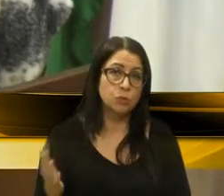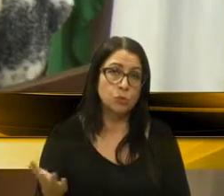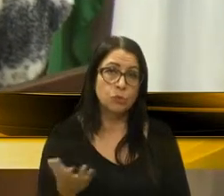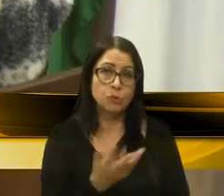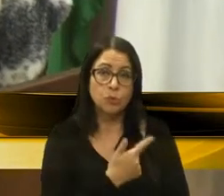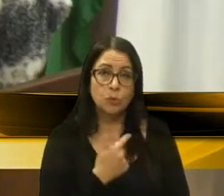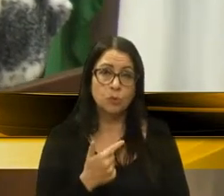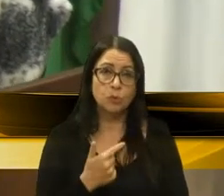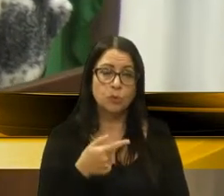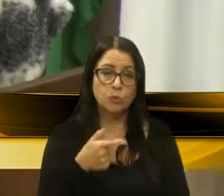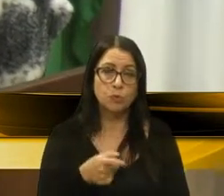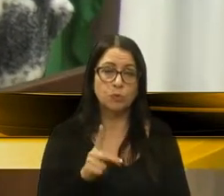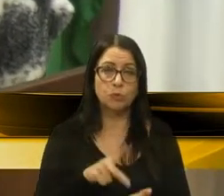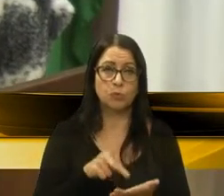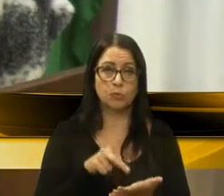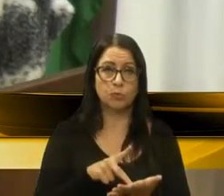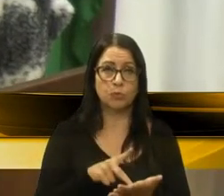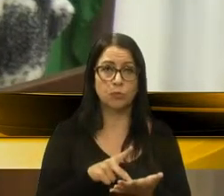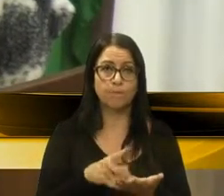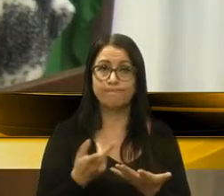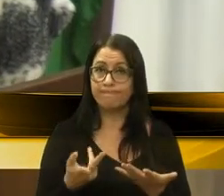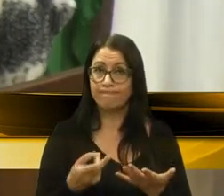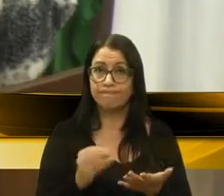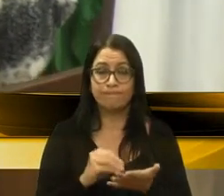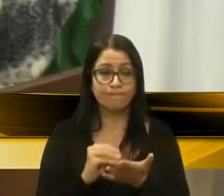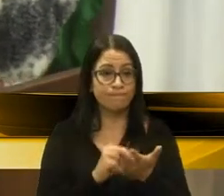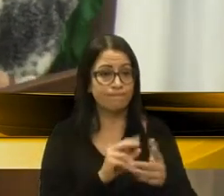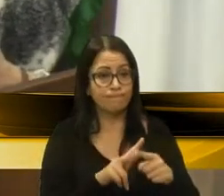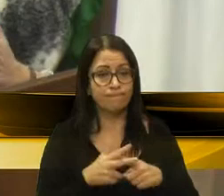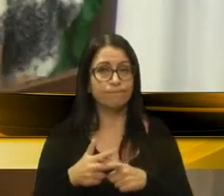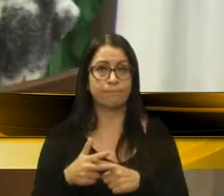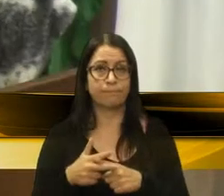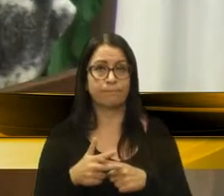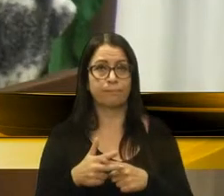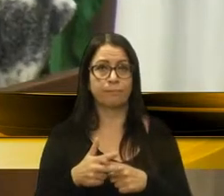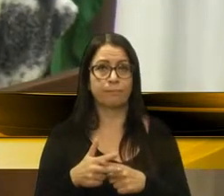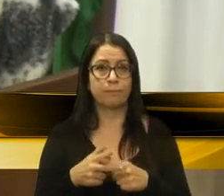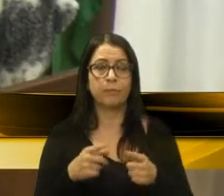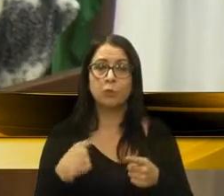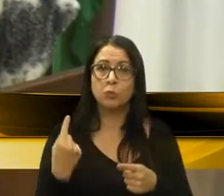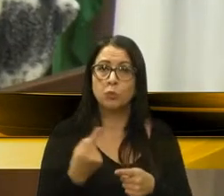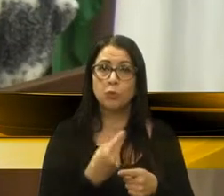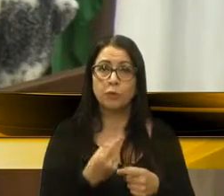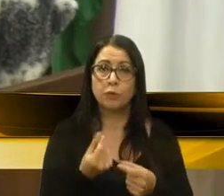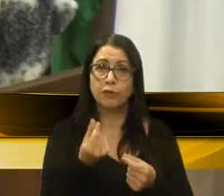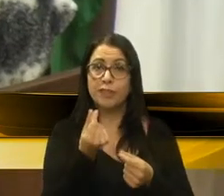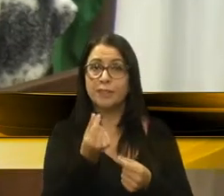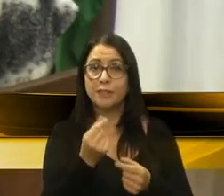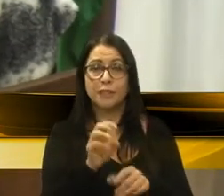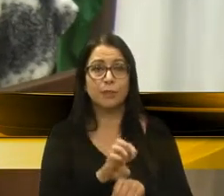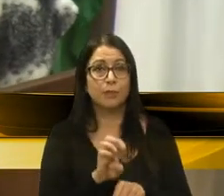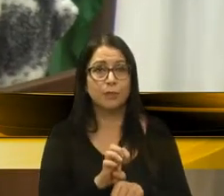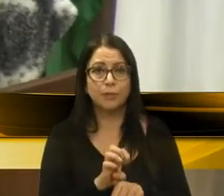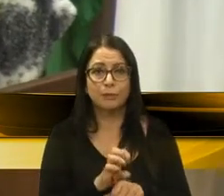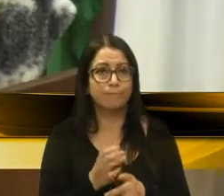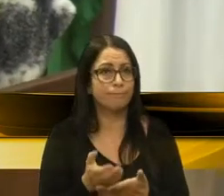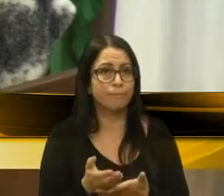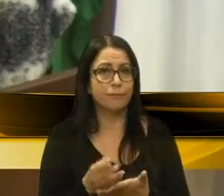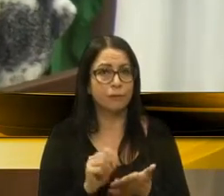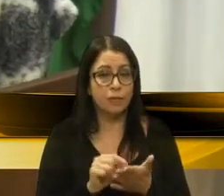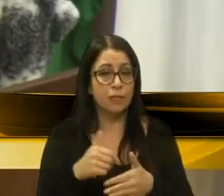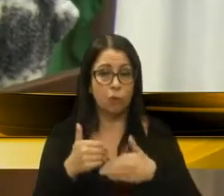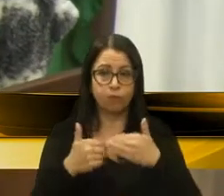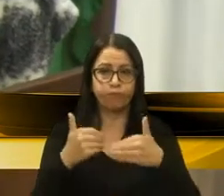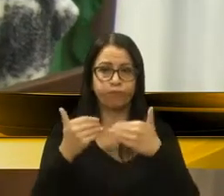eles. Hoje, de fato, eles estão em situações precárias. A situação precária financeira do Estado foi fazendo com